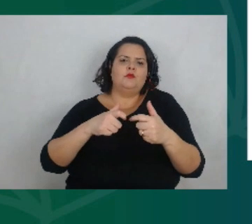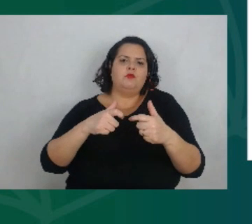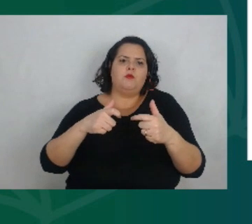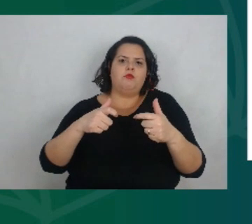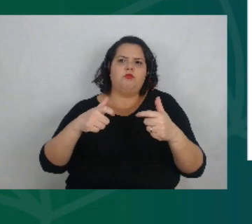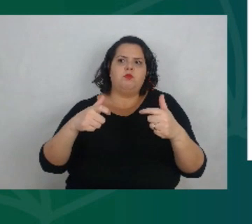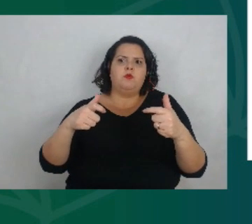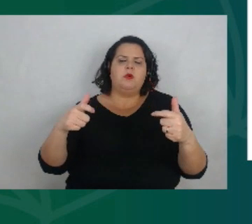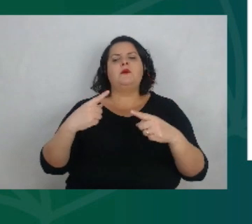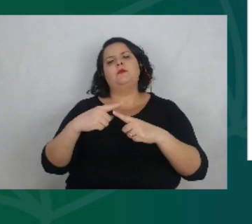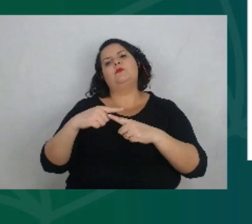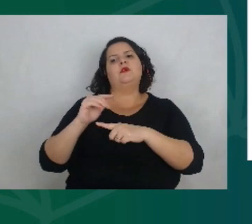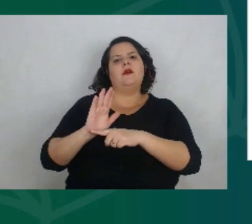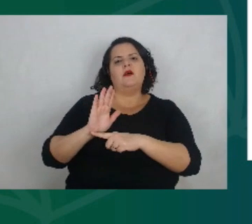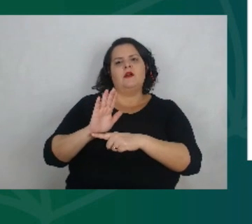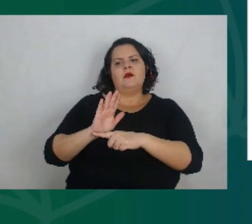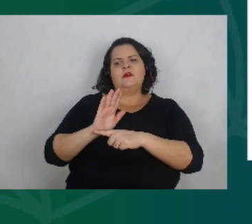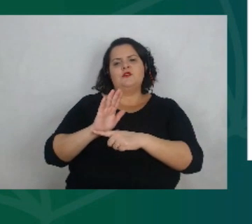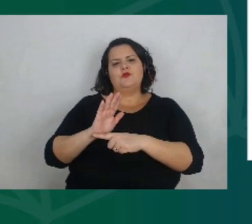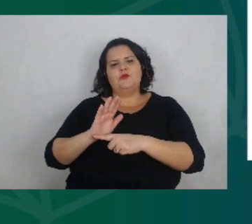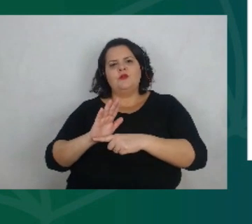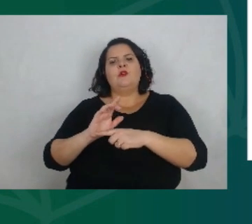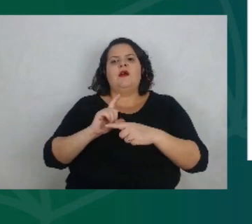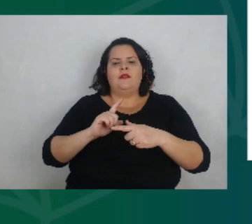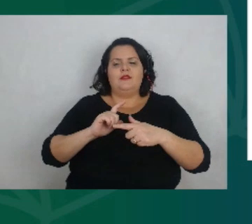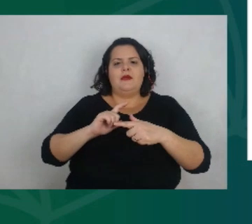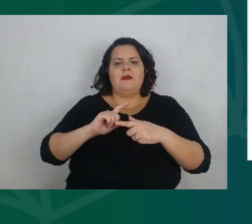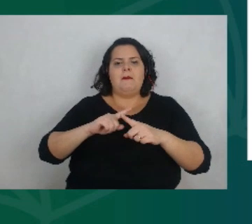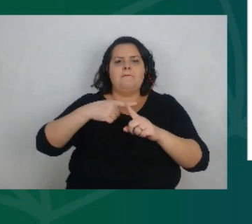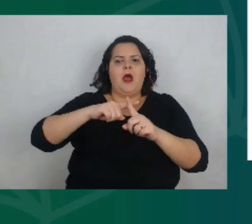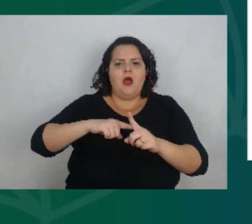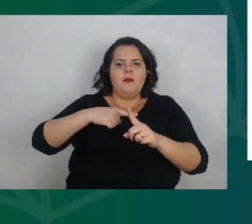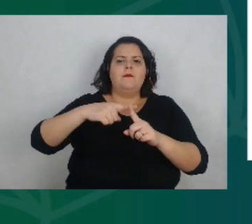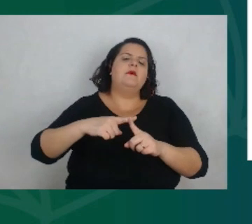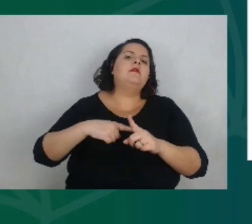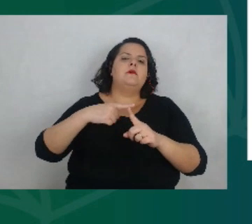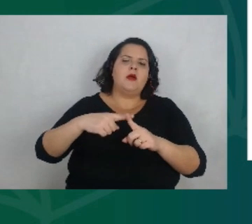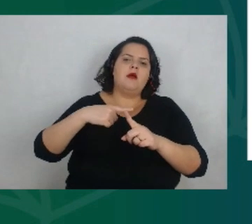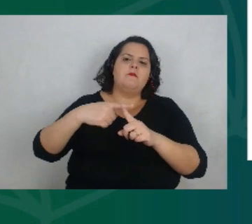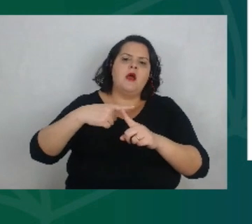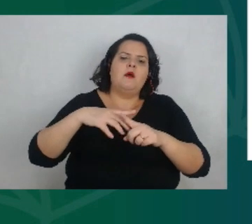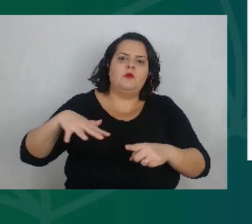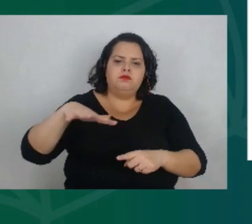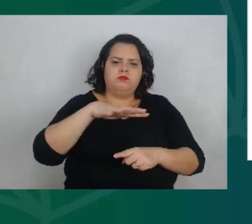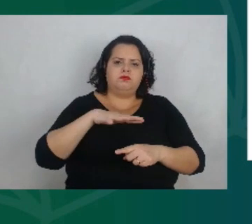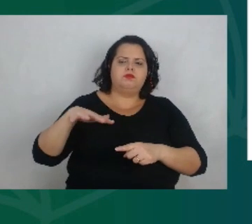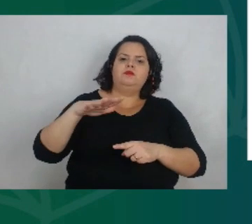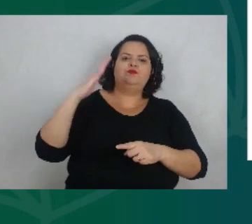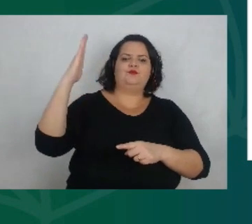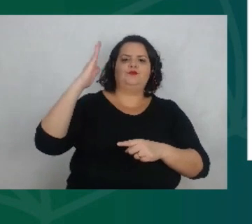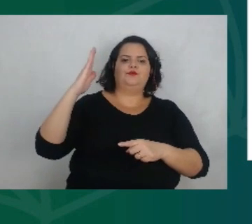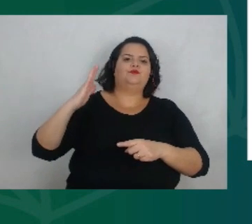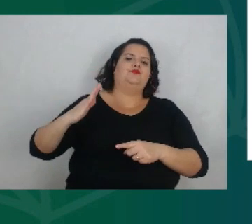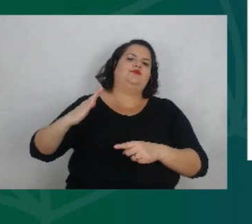certa forma, para a gente começar com a vacinação do idoso, o programa nacional.